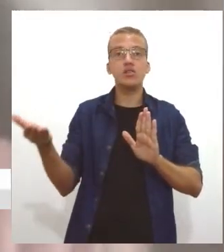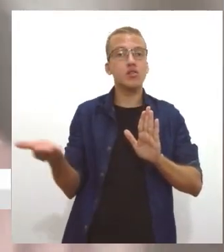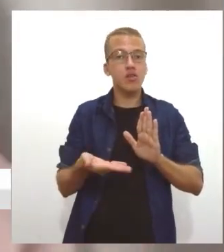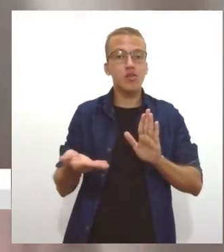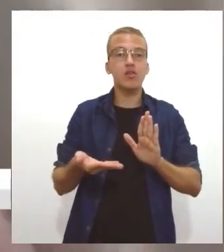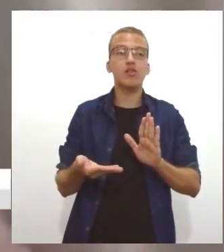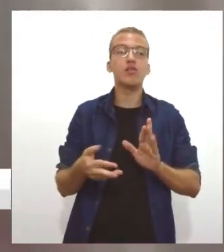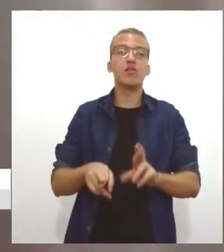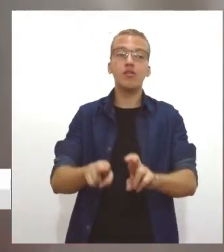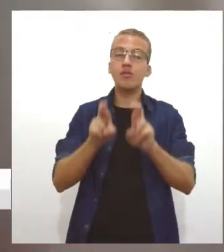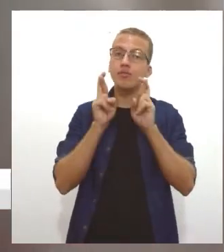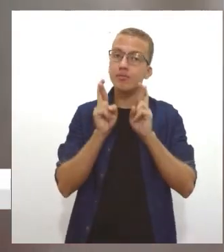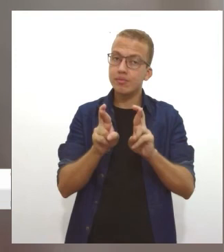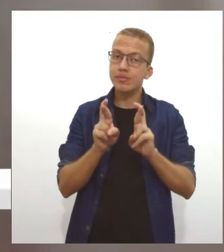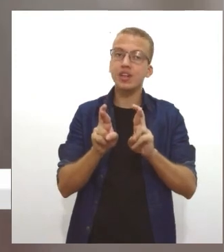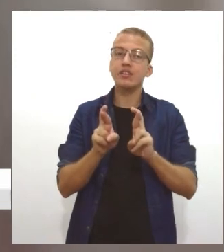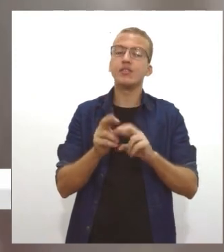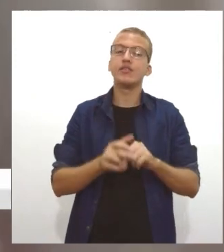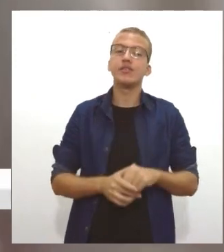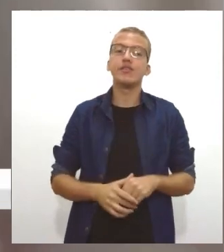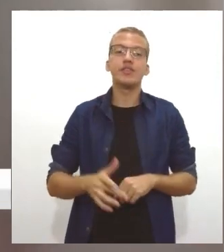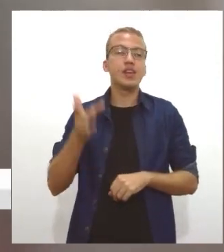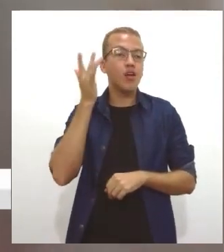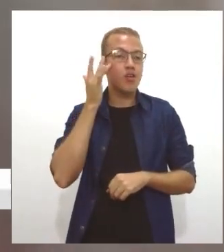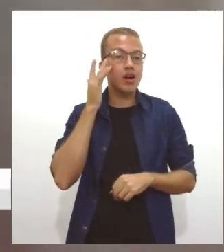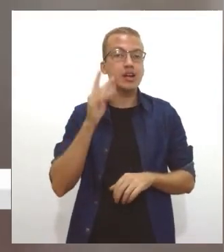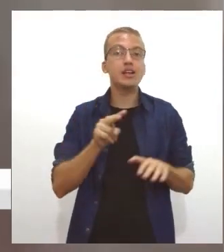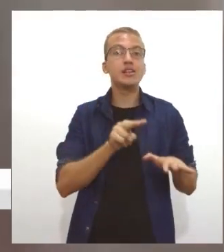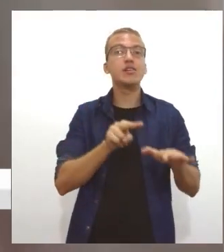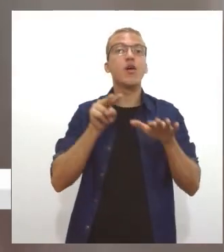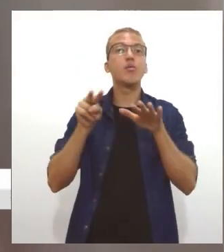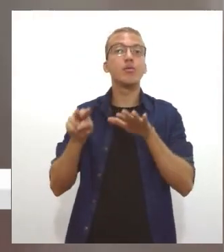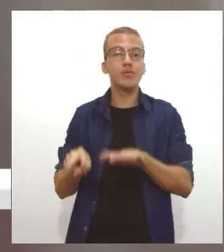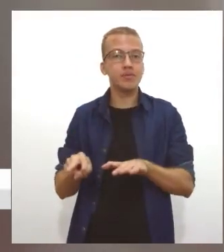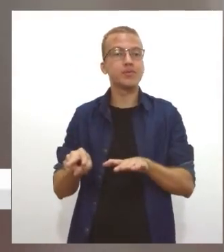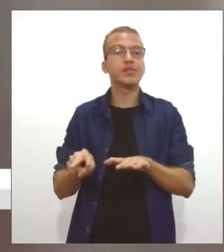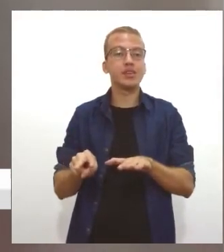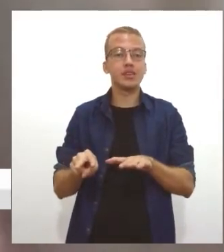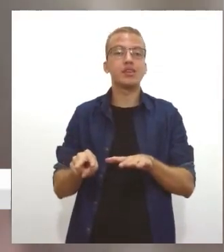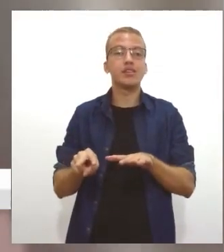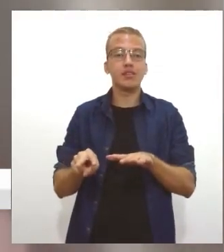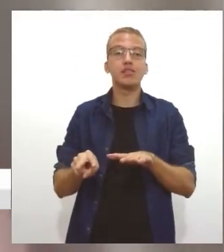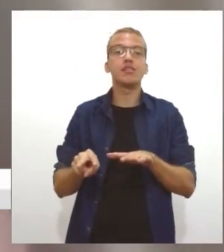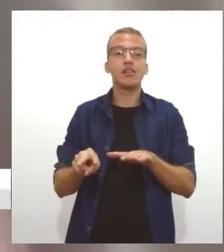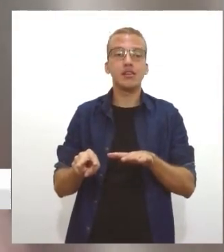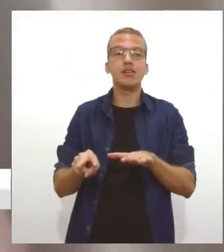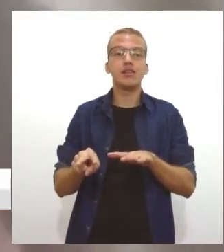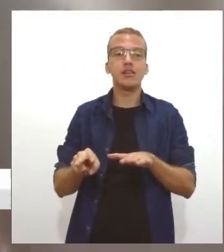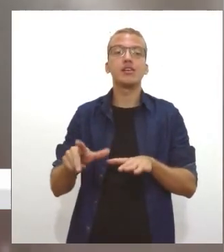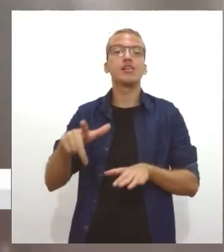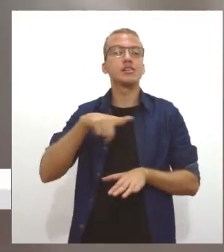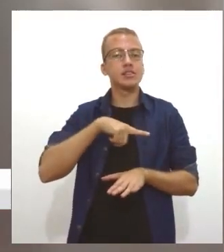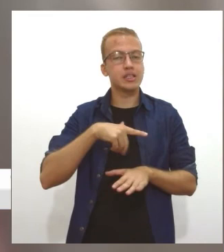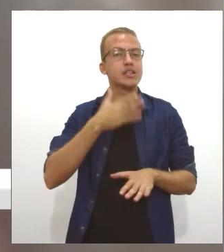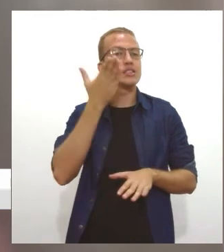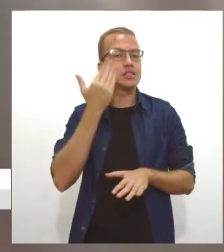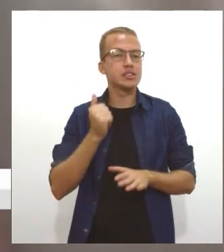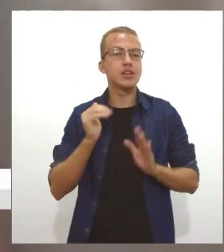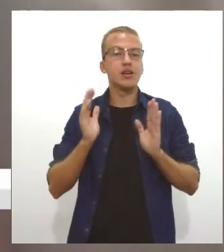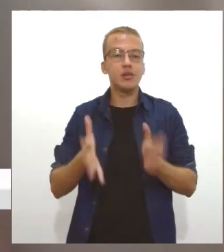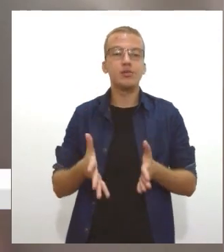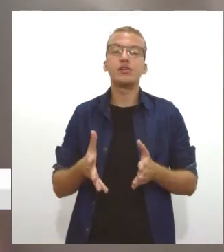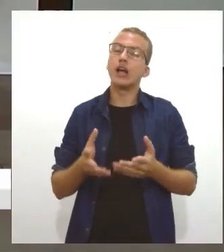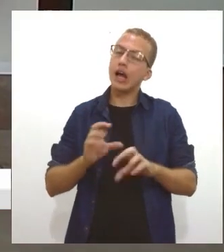daqui até a próxima semana, nós já vamos realizar essa inclusão com todo o sigilo que